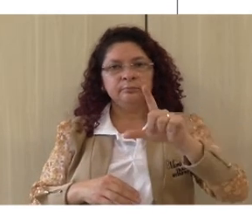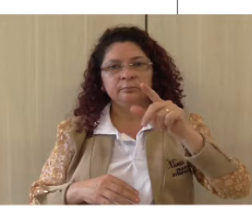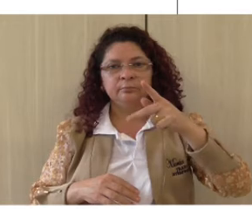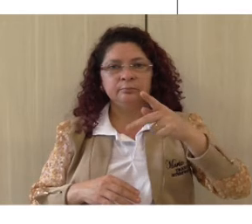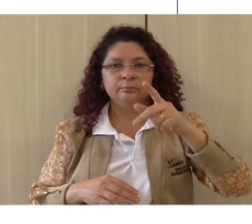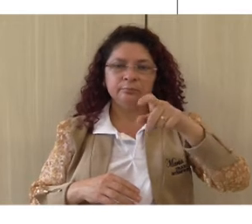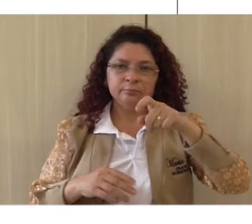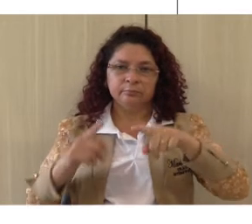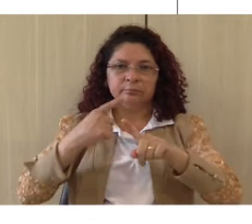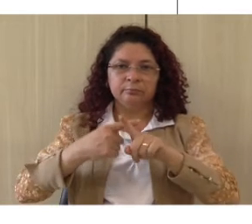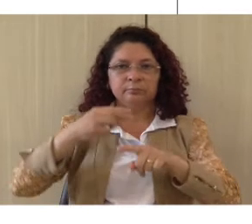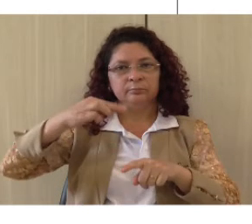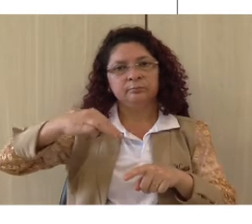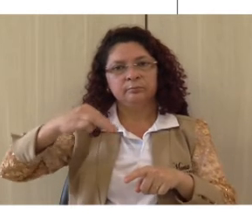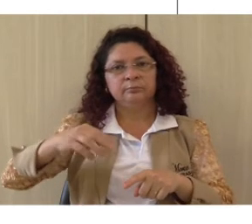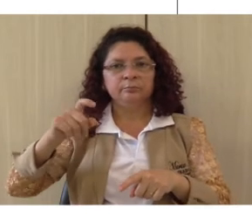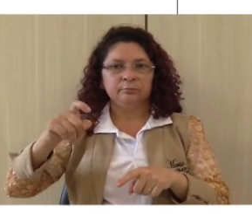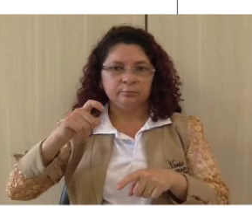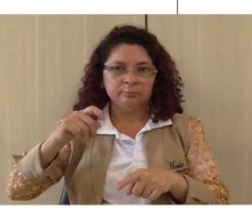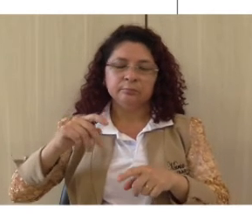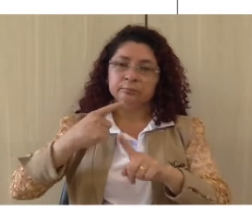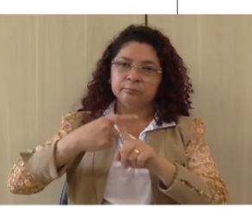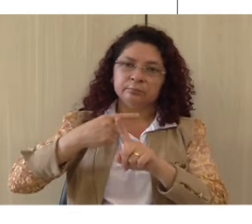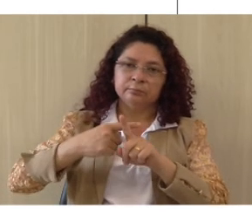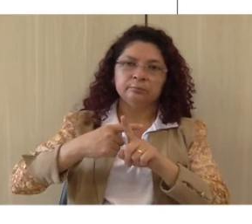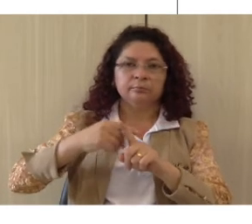MLPX mais MMX mais